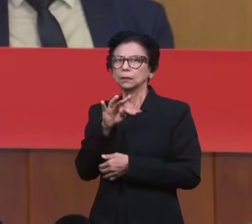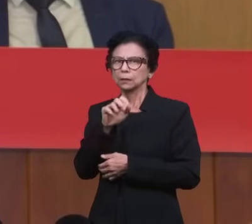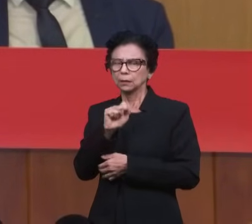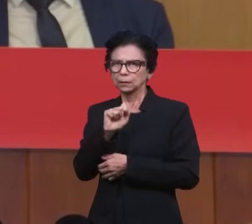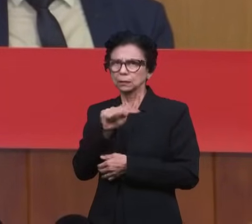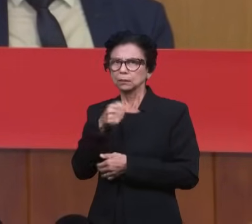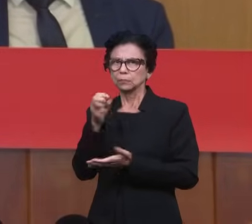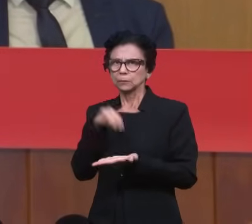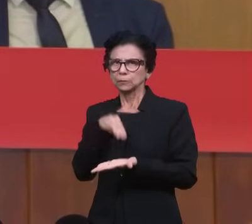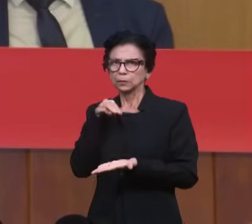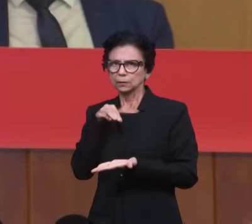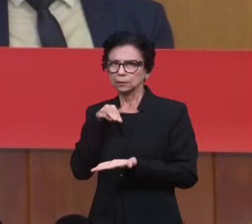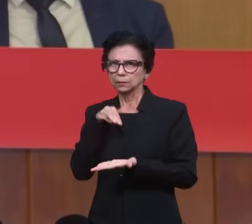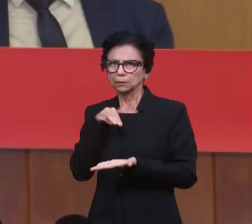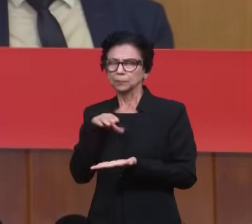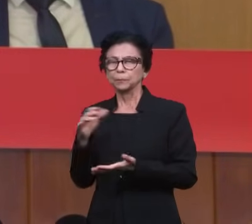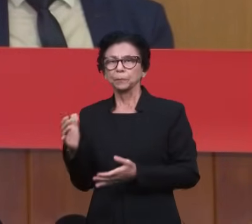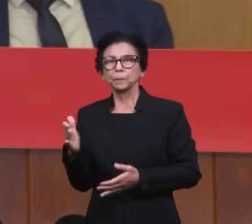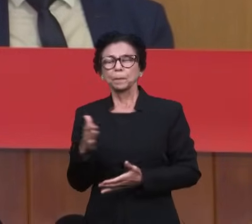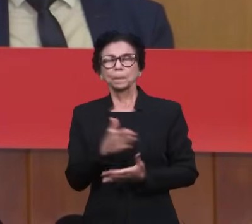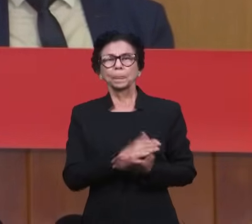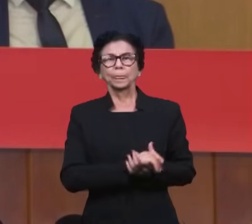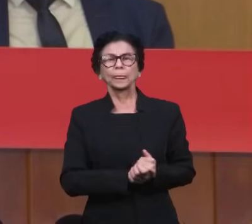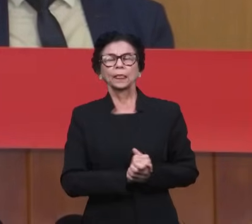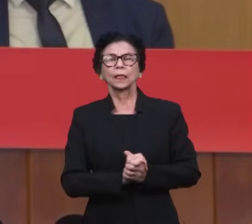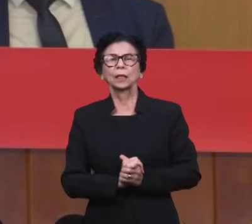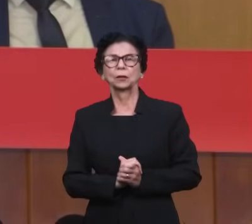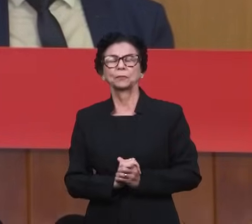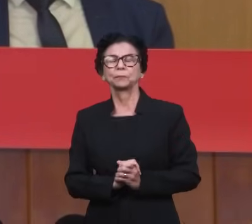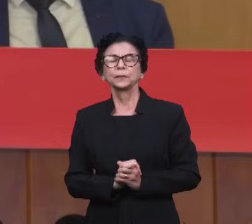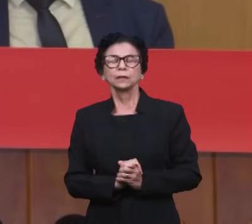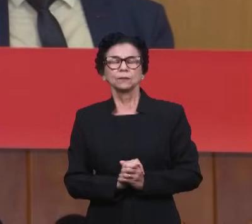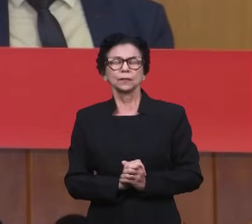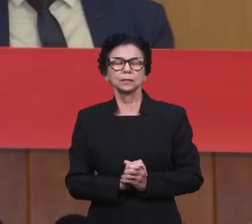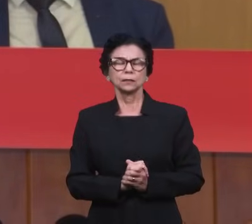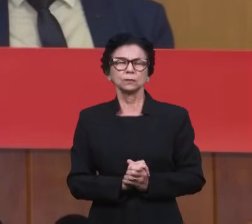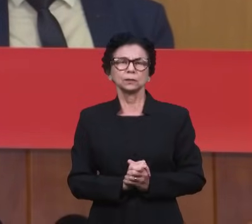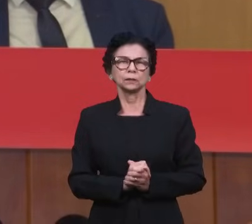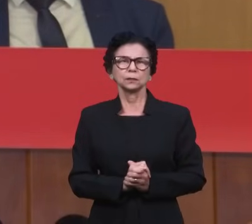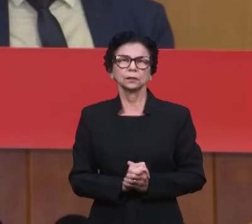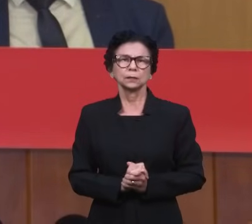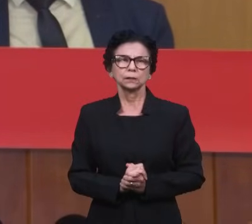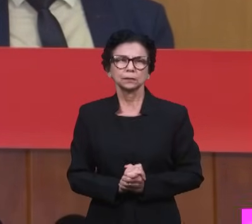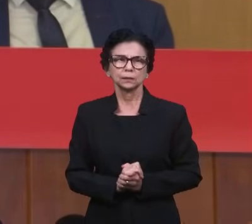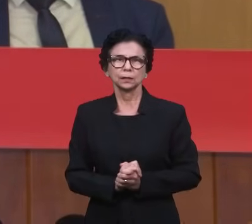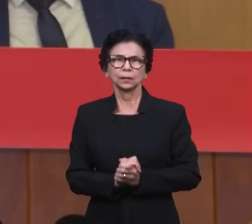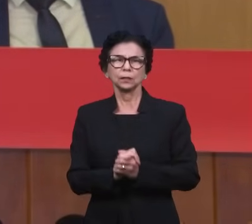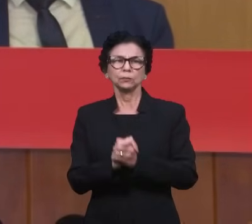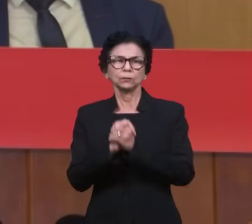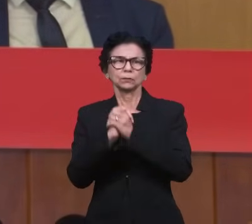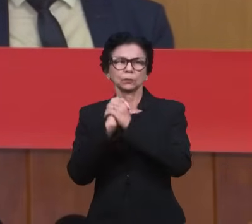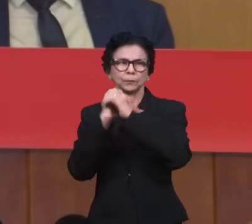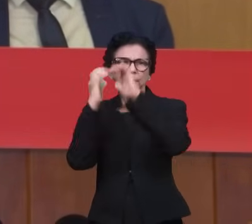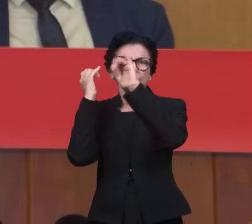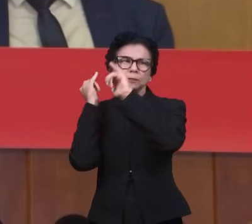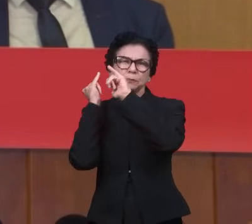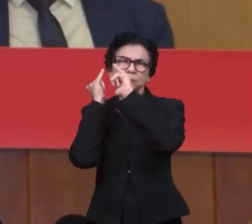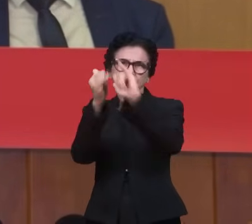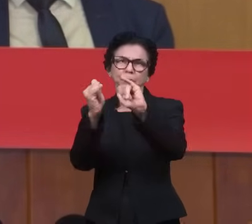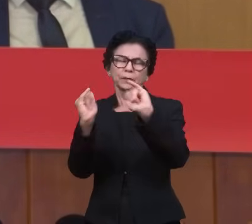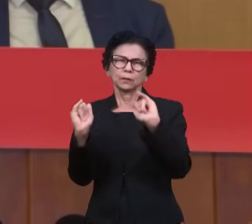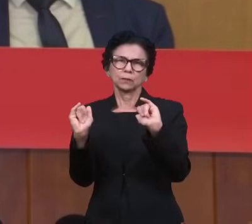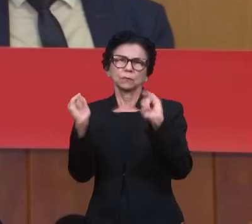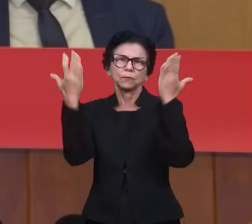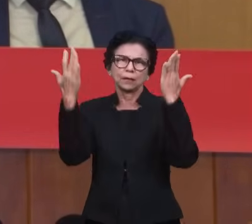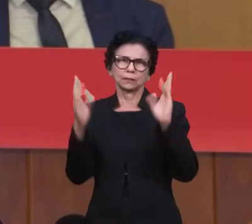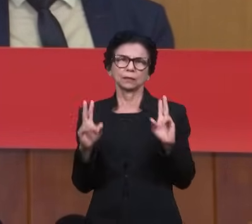meus irmãos, é o título deste evento. Já tivemos 3 outras edições em